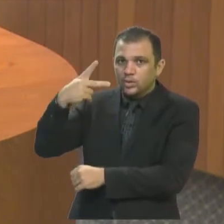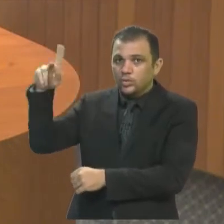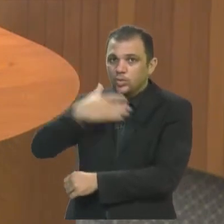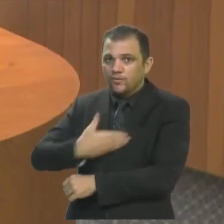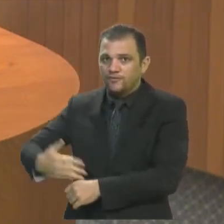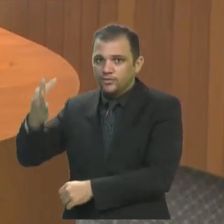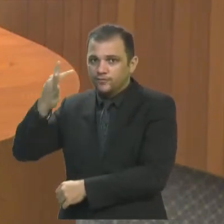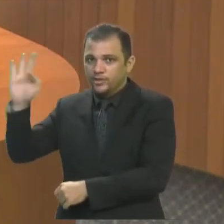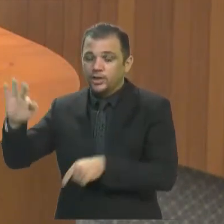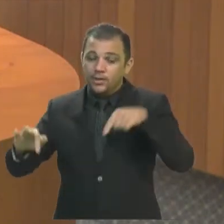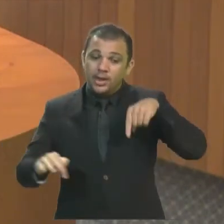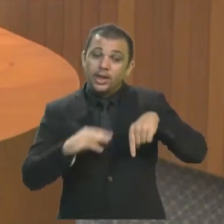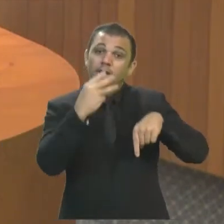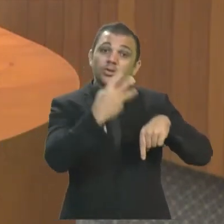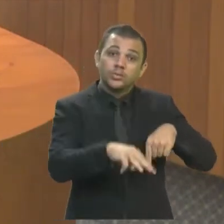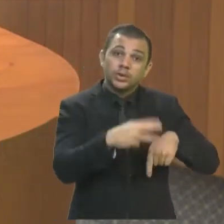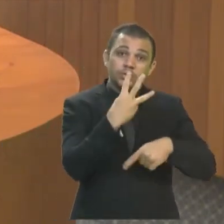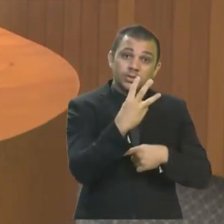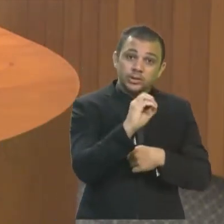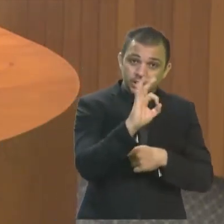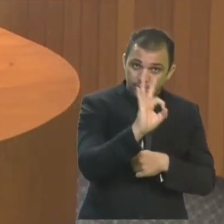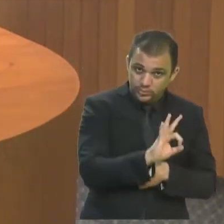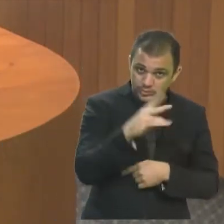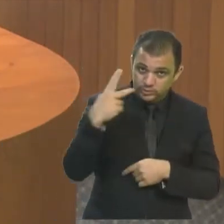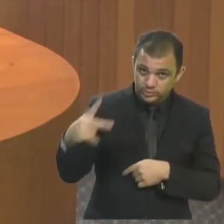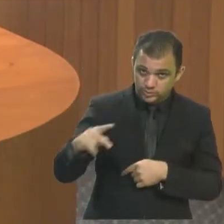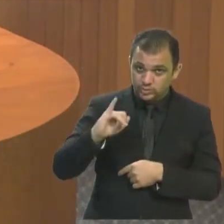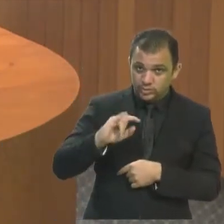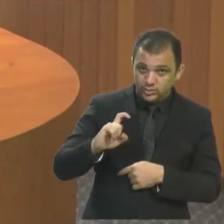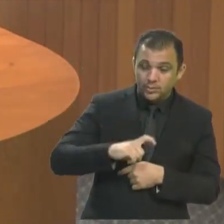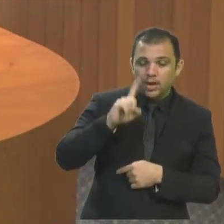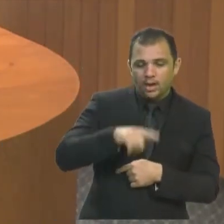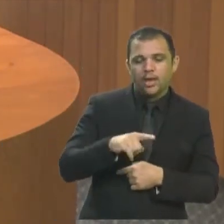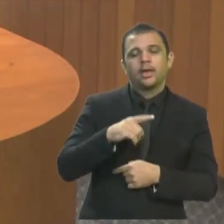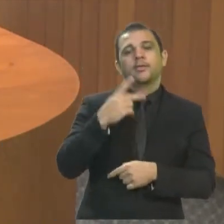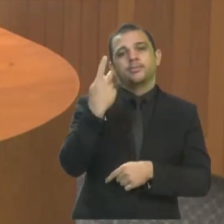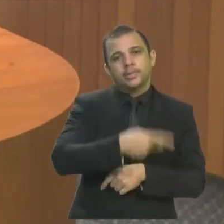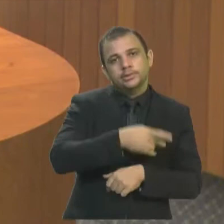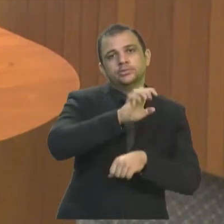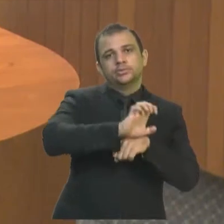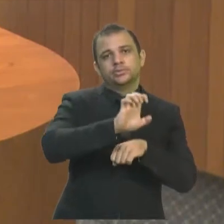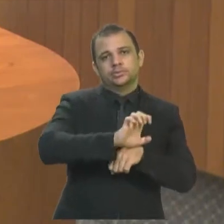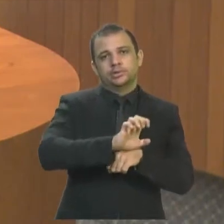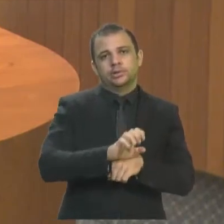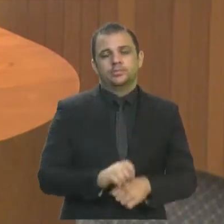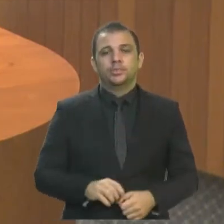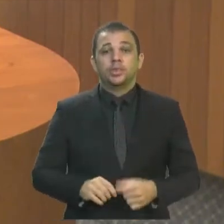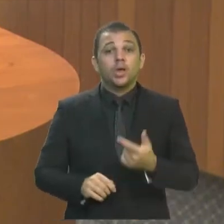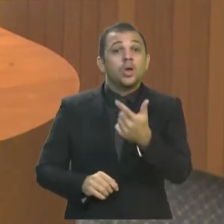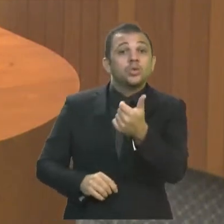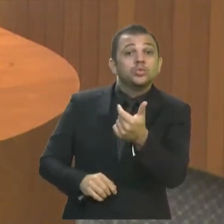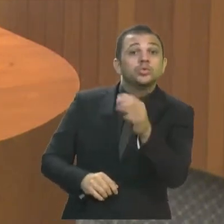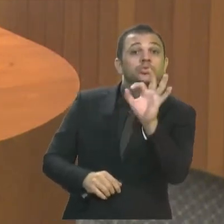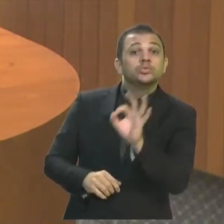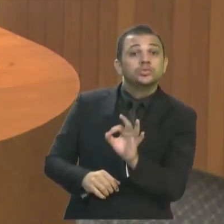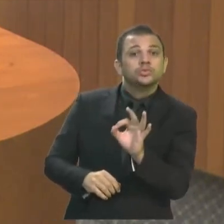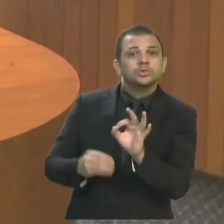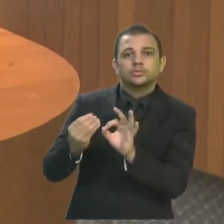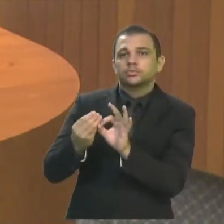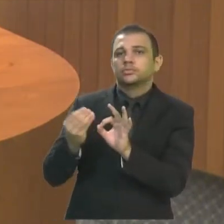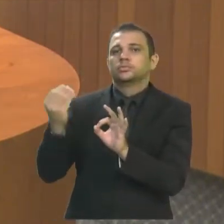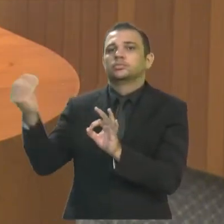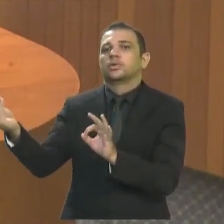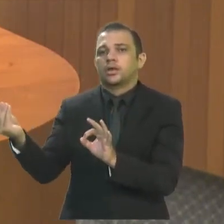é estadual. E aí, 10, 12% é margem para a distribuidora e o posto